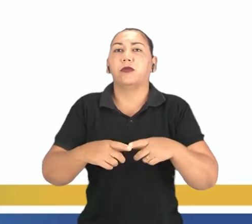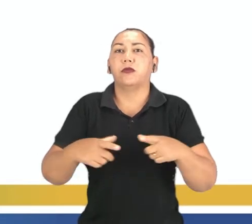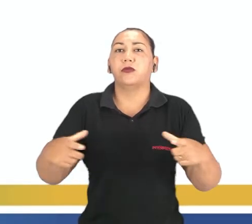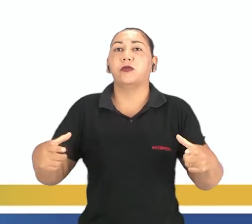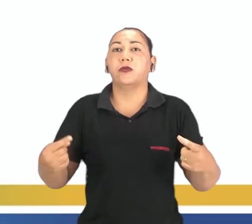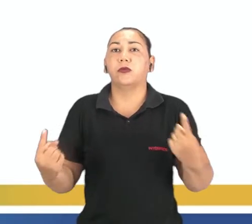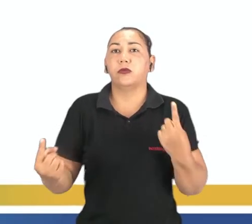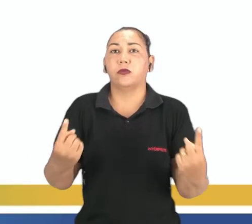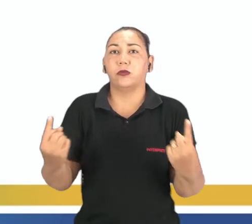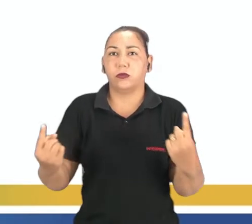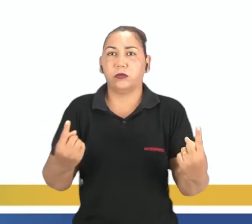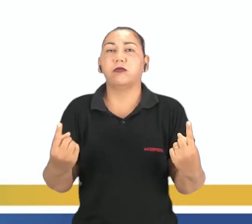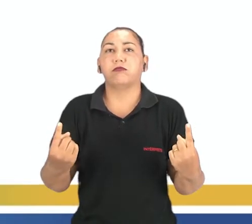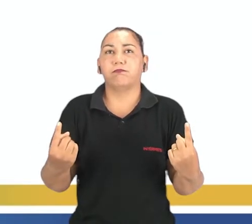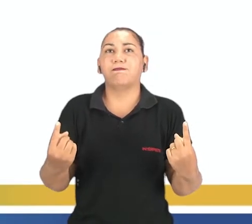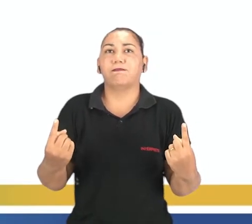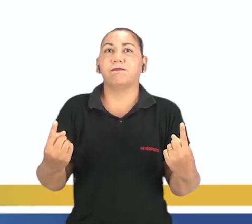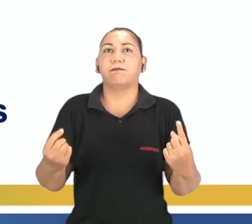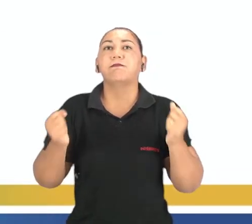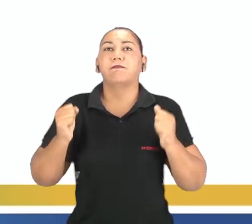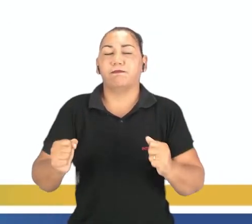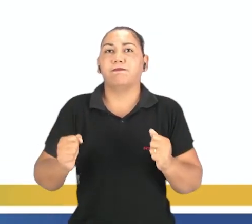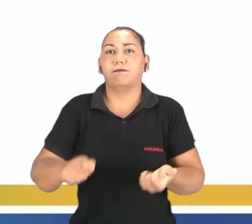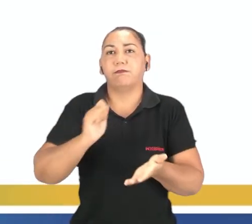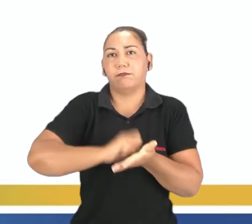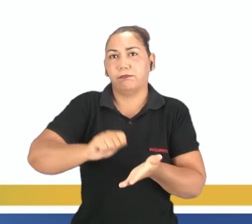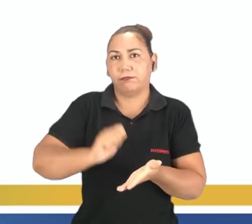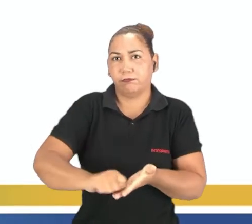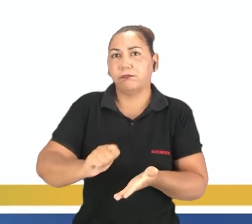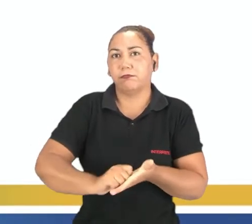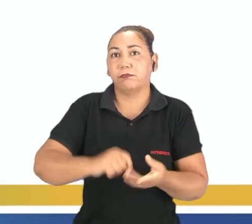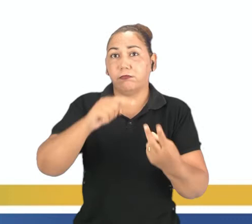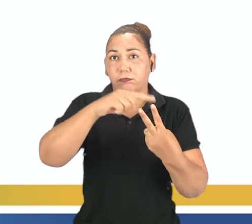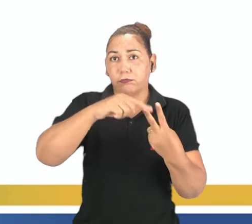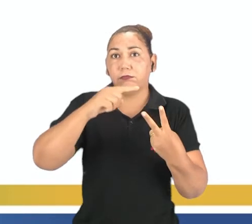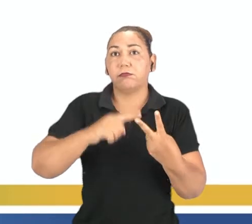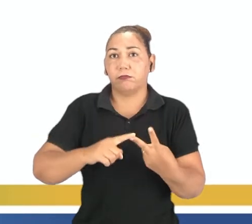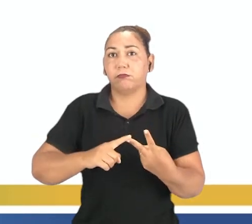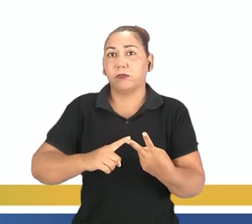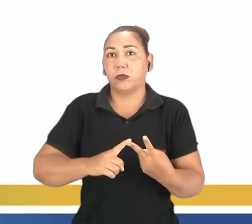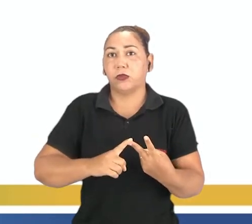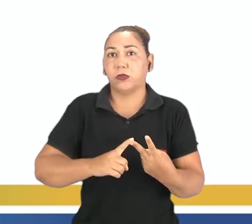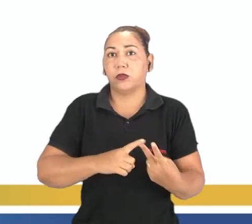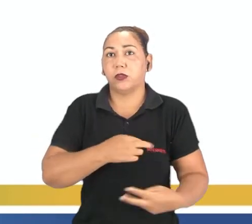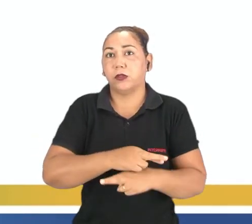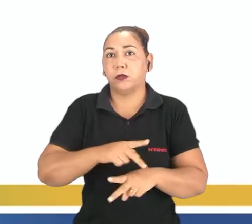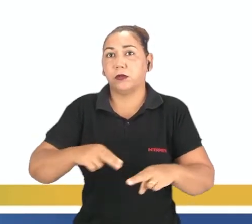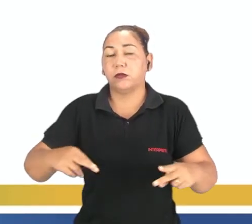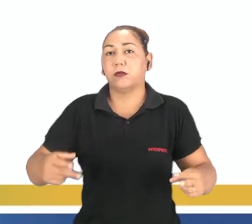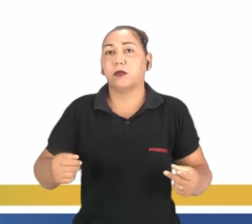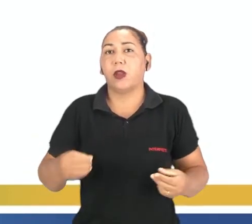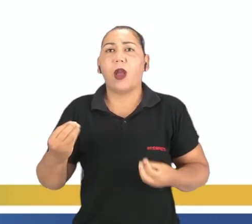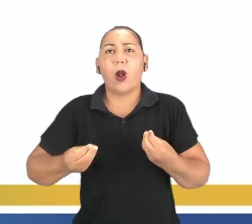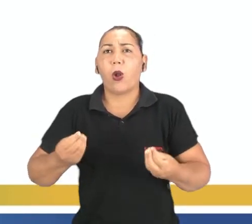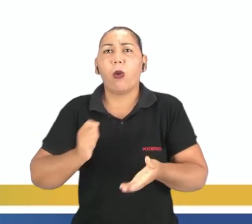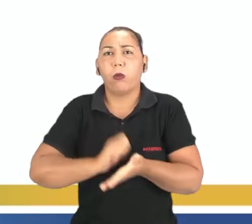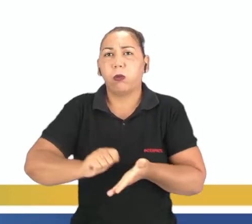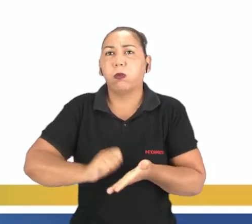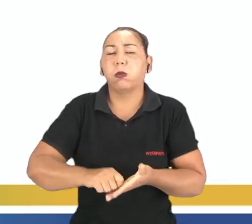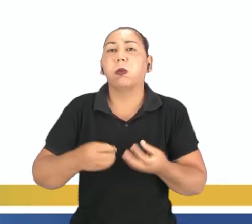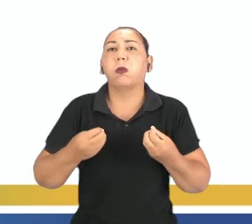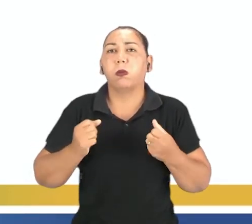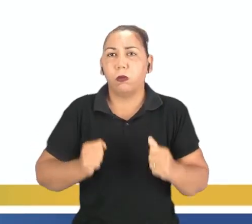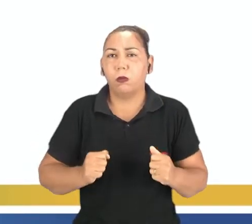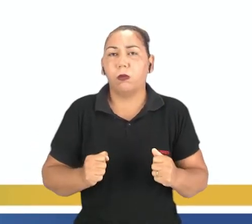ser escrita na forma de igualdade entre dois produtos. Então, vamos ver como é que isso pode ser escrito. Digamos, então, que